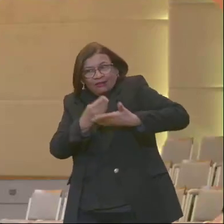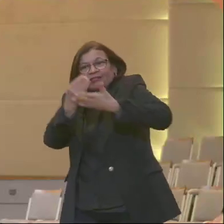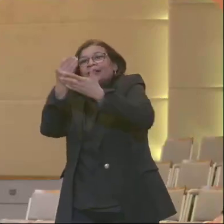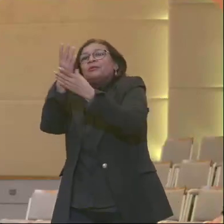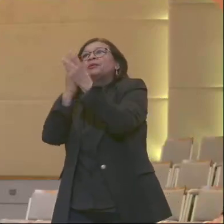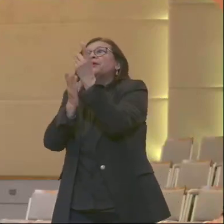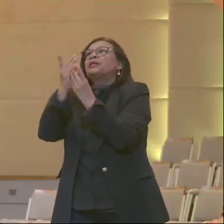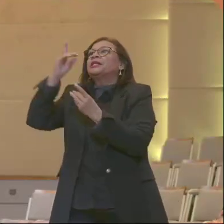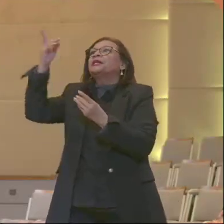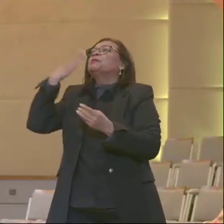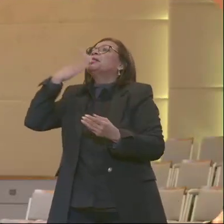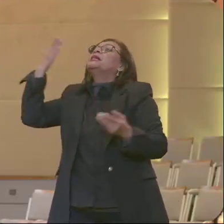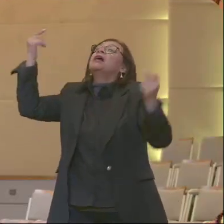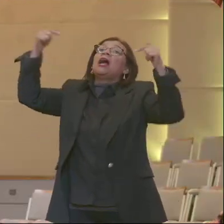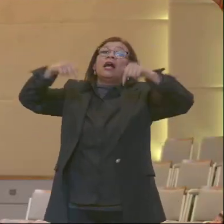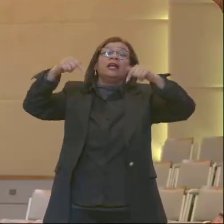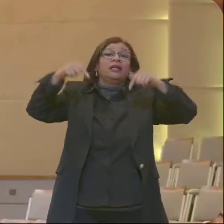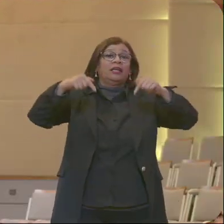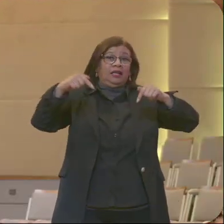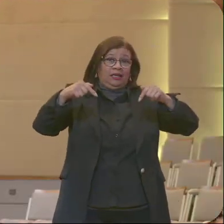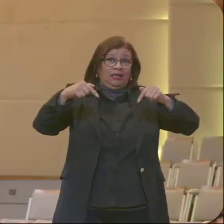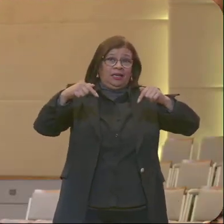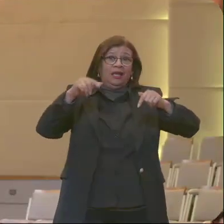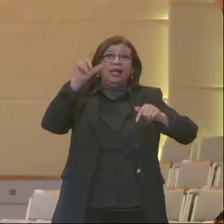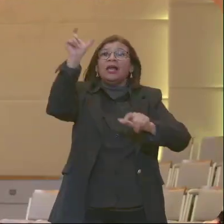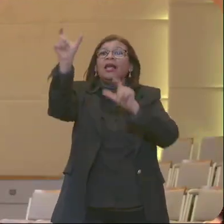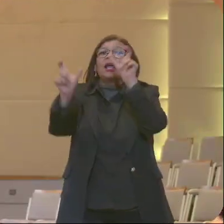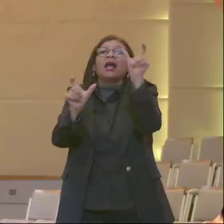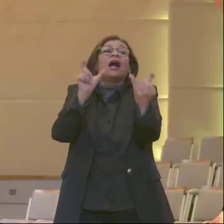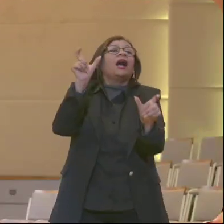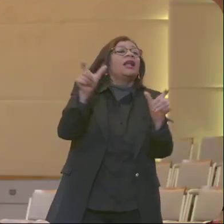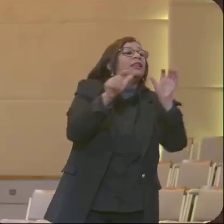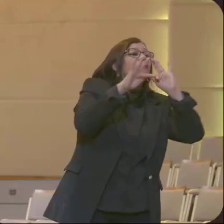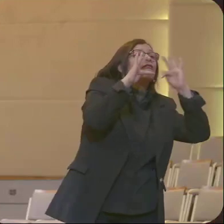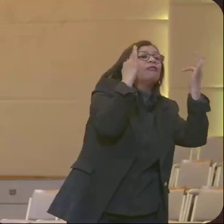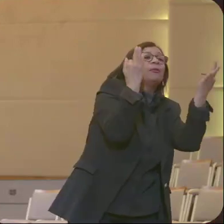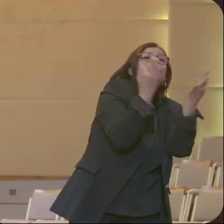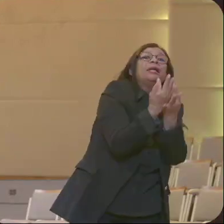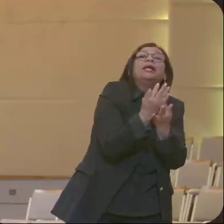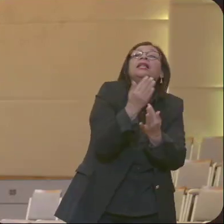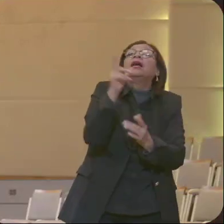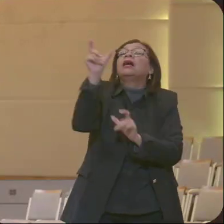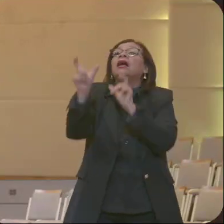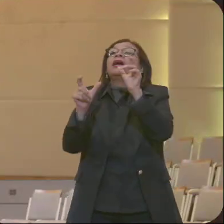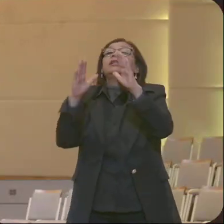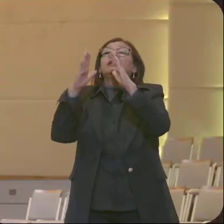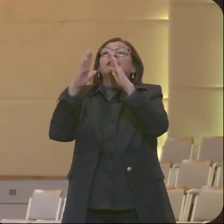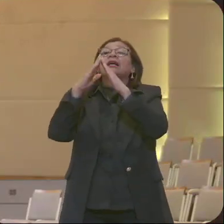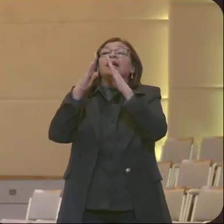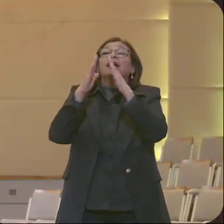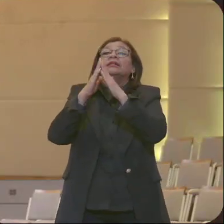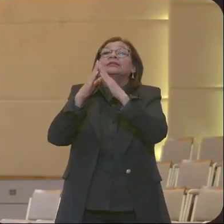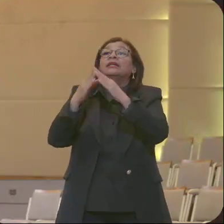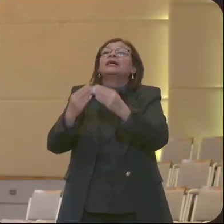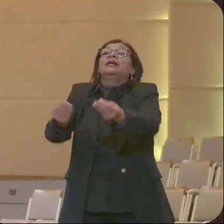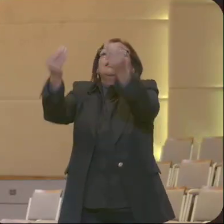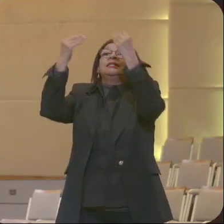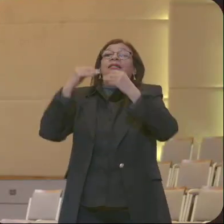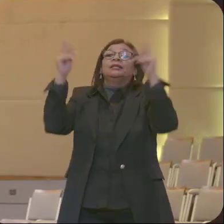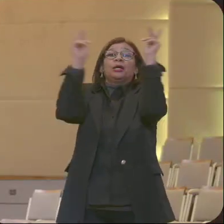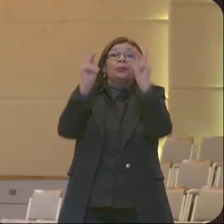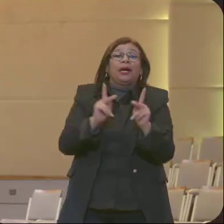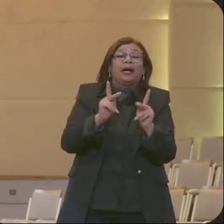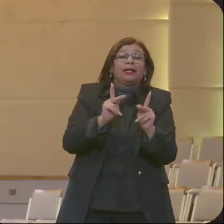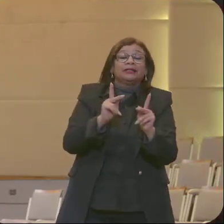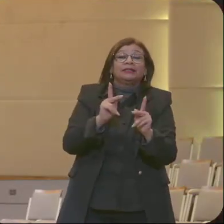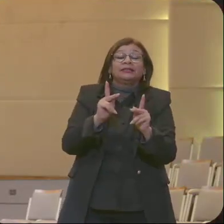tuas mãos. Eu quero pedir aqui, Pai, que cada lar, que cada casa, Pai, receba aqui da tua paz, Senhor. Que cada casa,